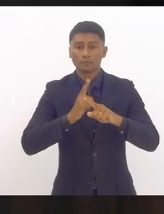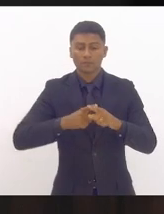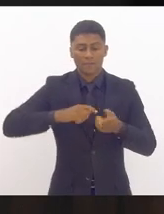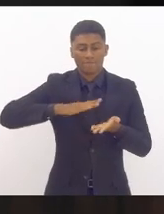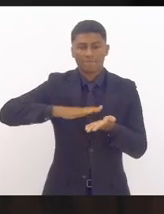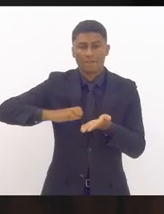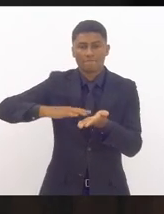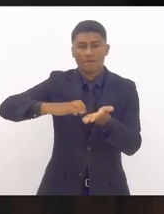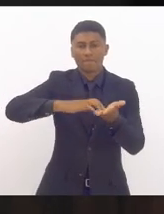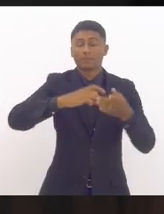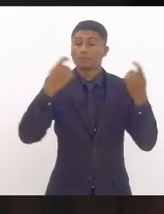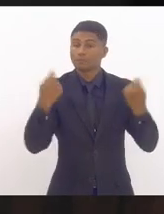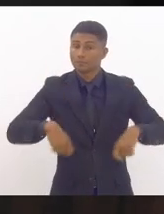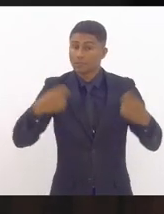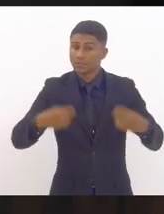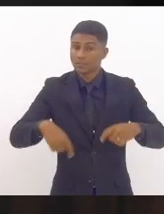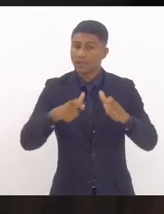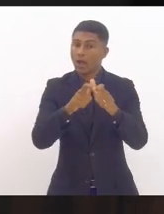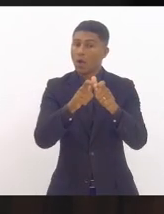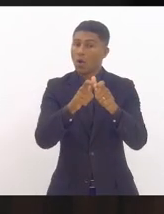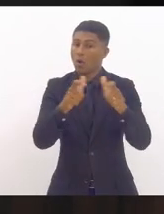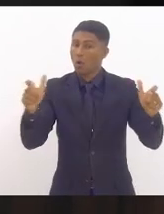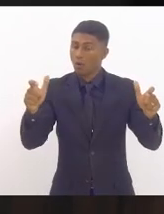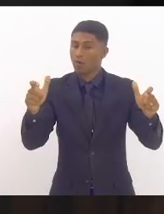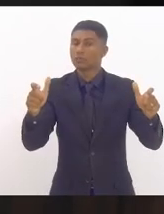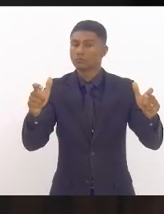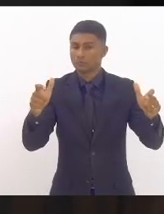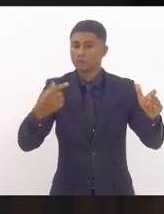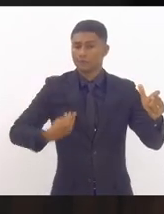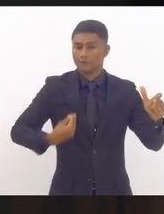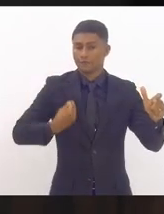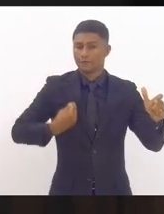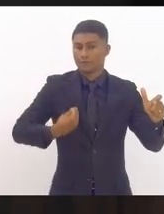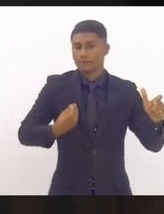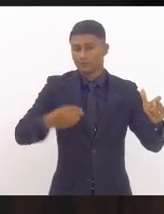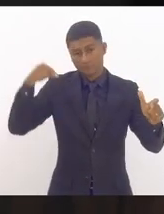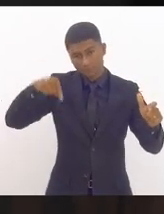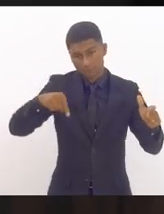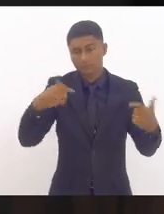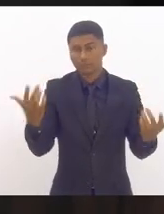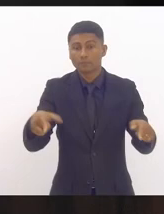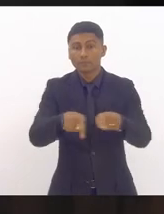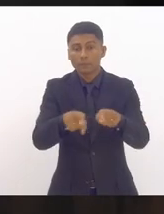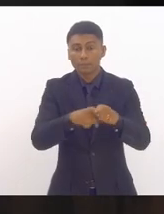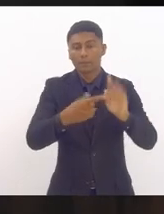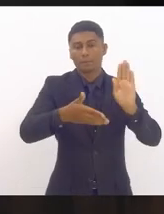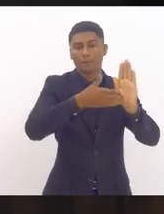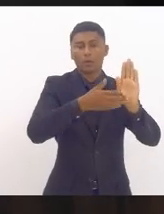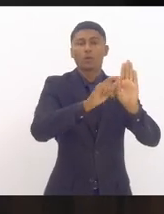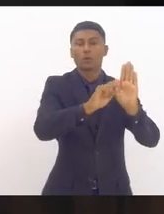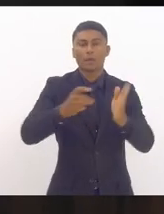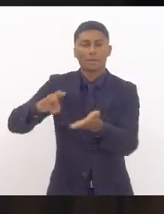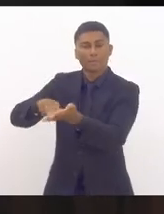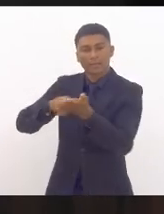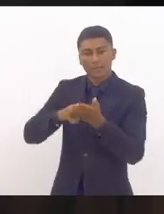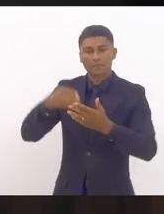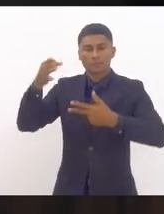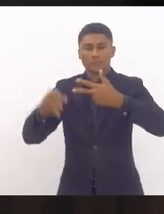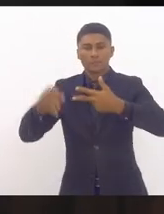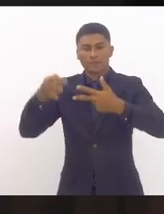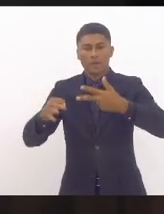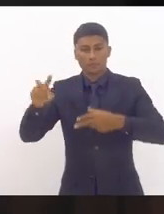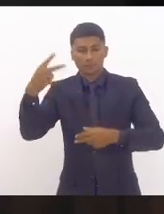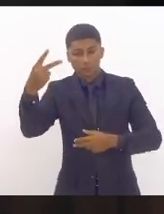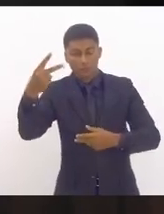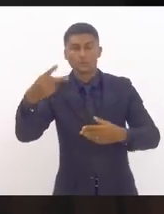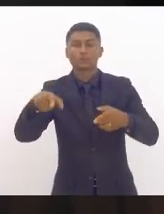precisa de quórum qualificado. E vamos trazer para a pauta as mensagens do Judiciário. Essas duas mensagens e a